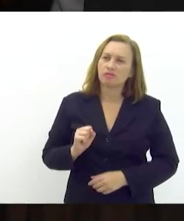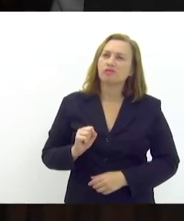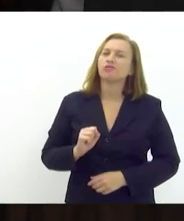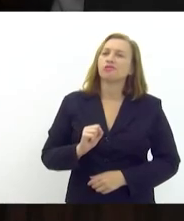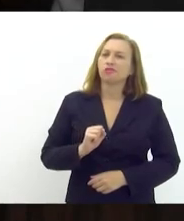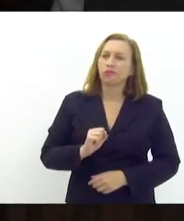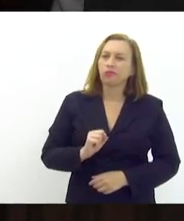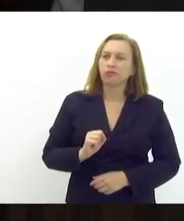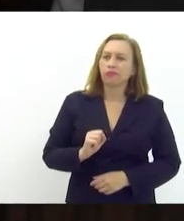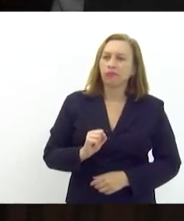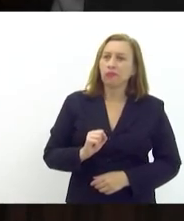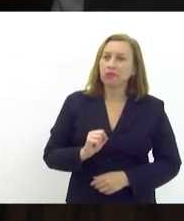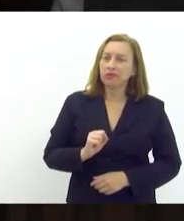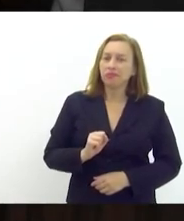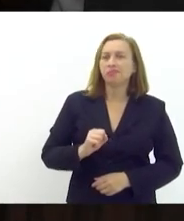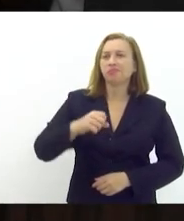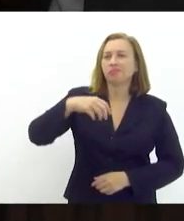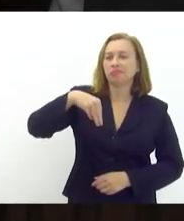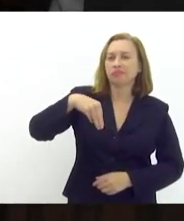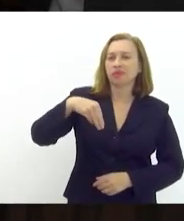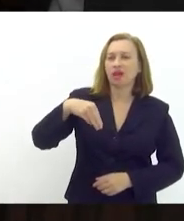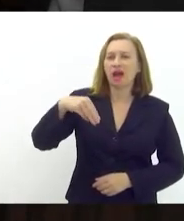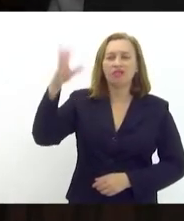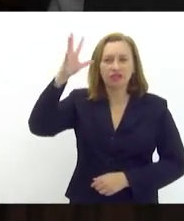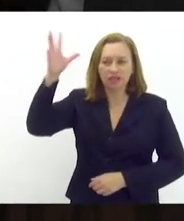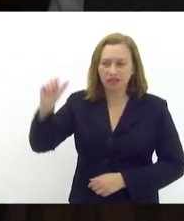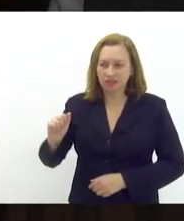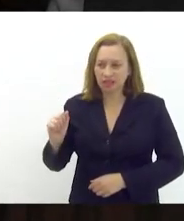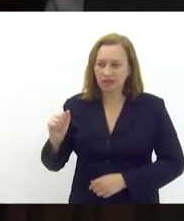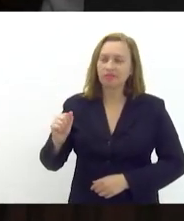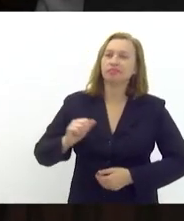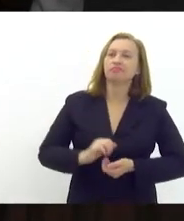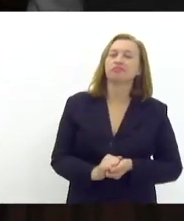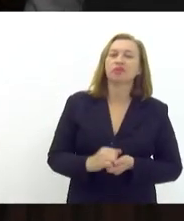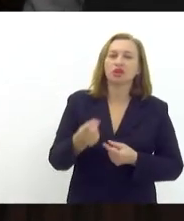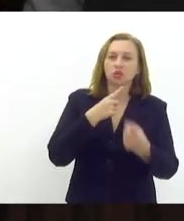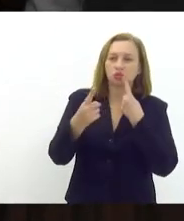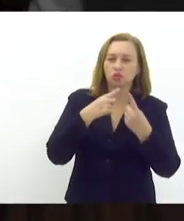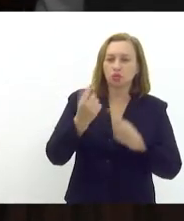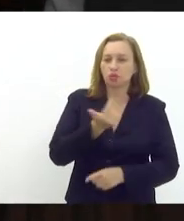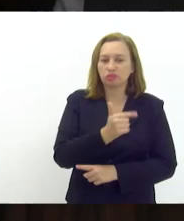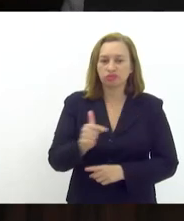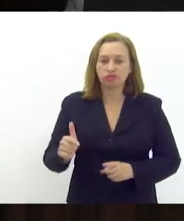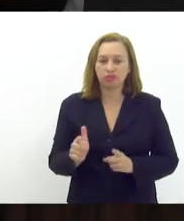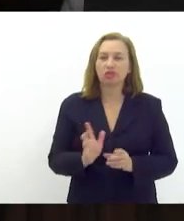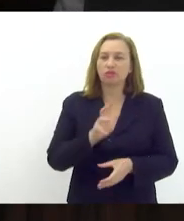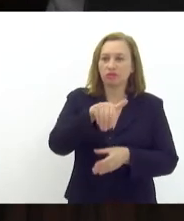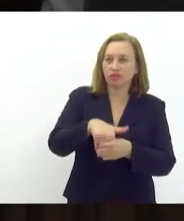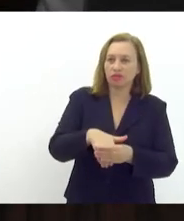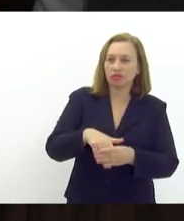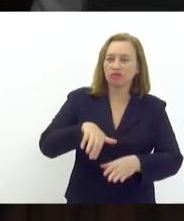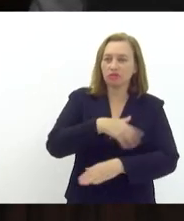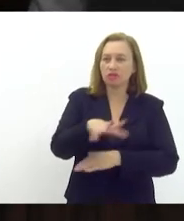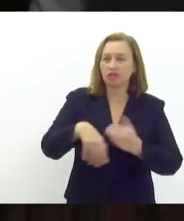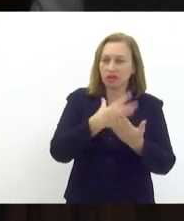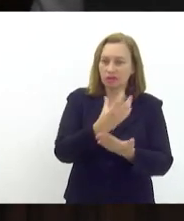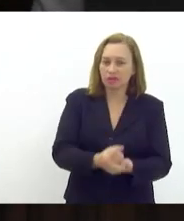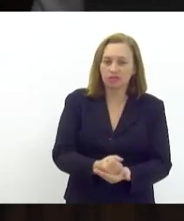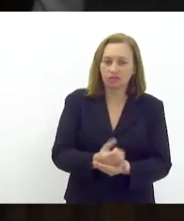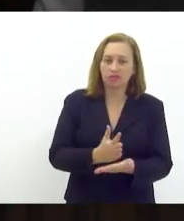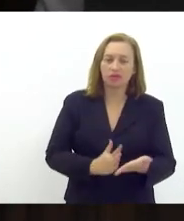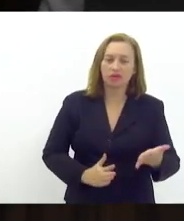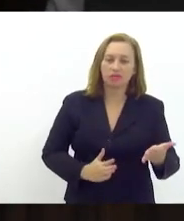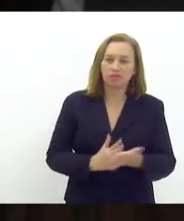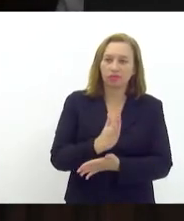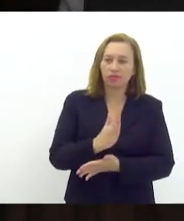matriz africana em discussão 9 anos curtir encerrado a discussão em votação senhores que a própria Mania os